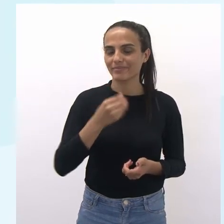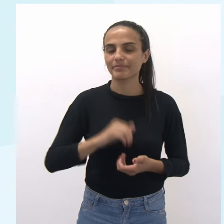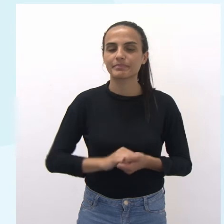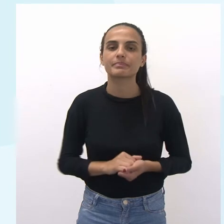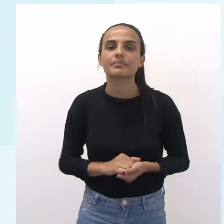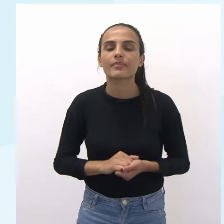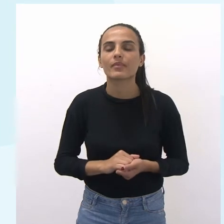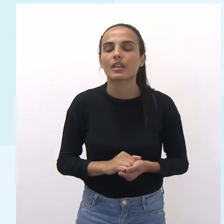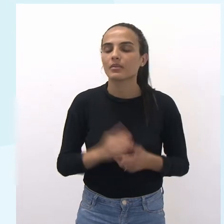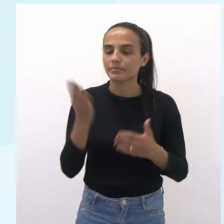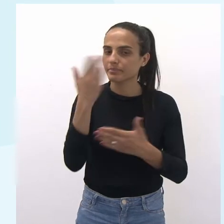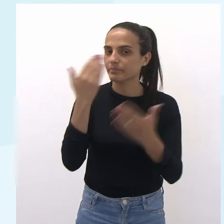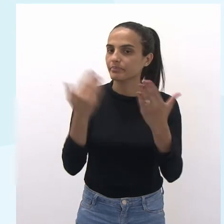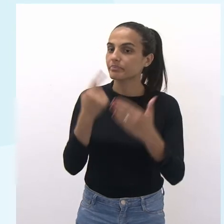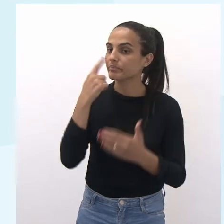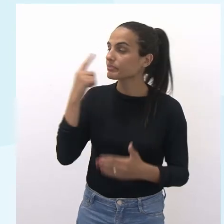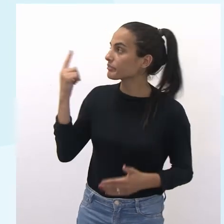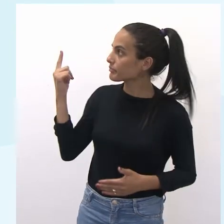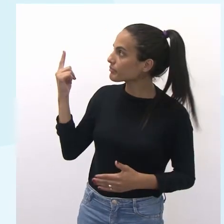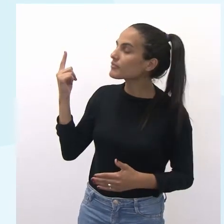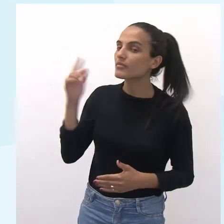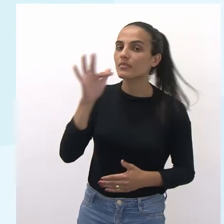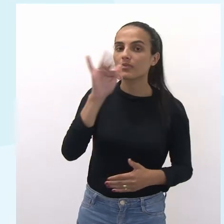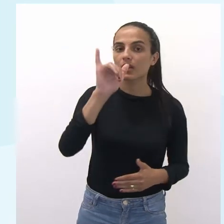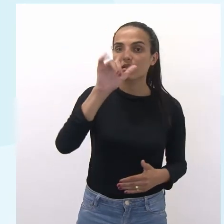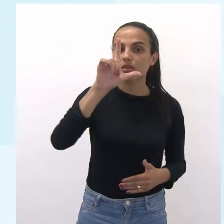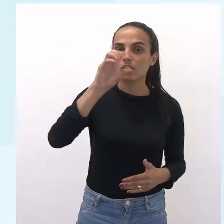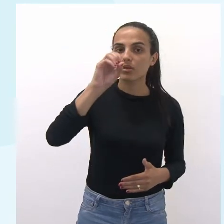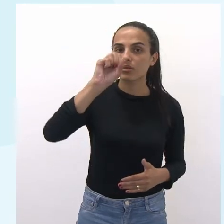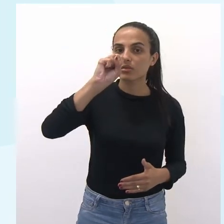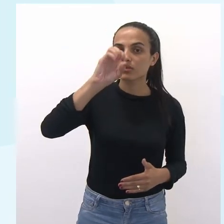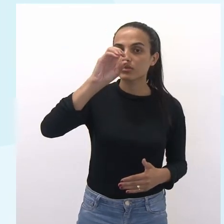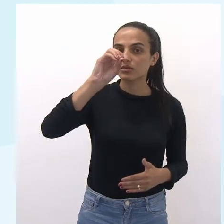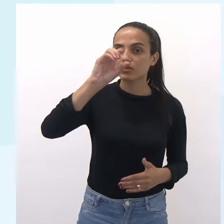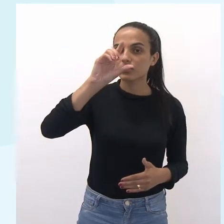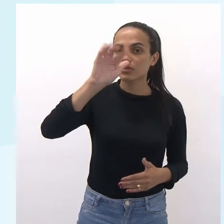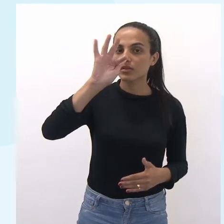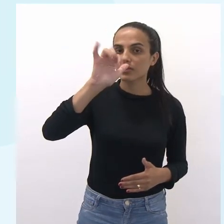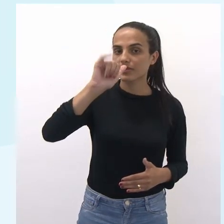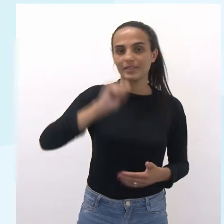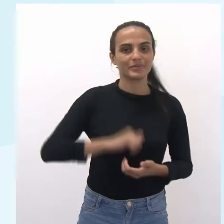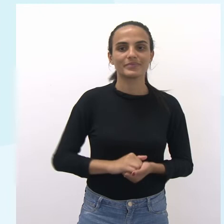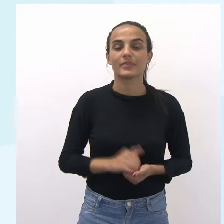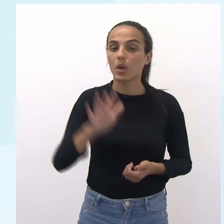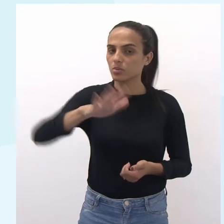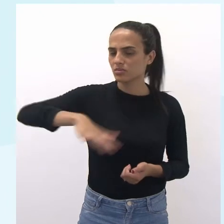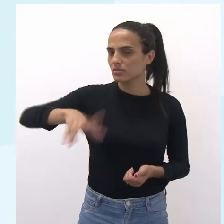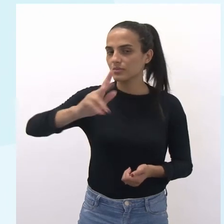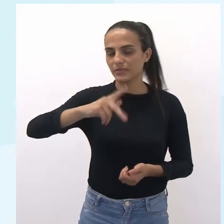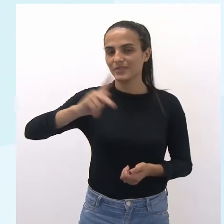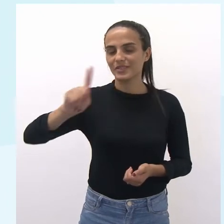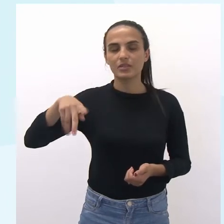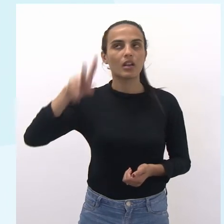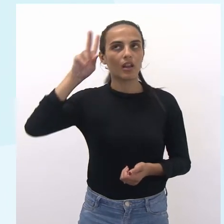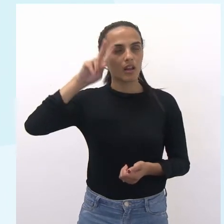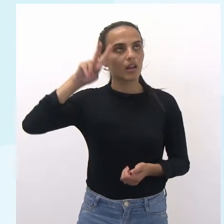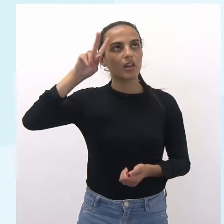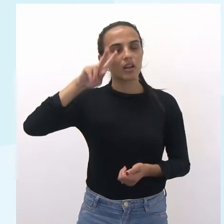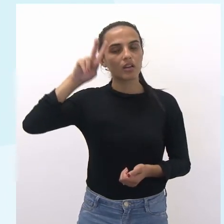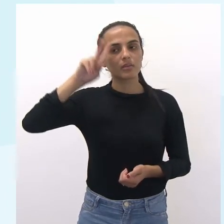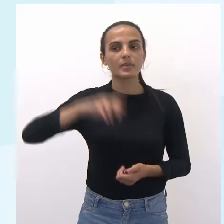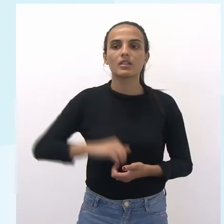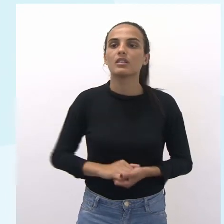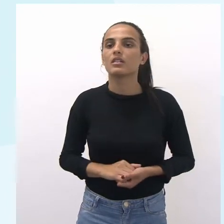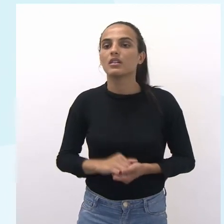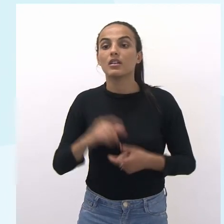Próximo slide. Filosofia. Todos os professores, eu acho que vocês recordam do acervo